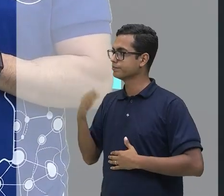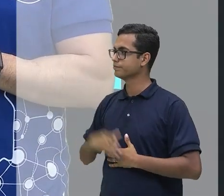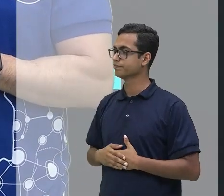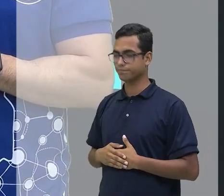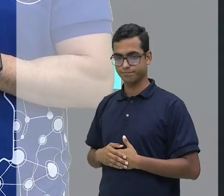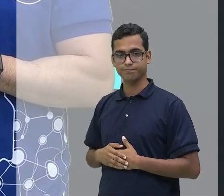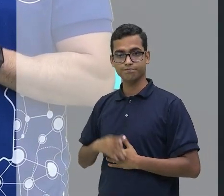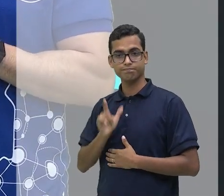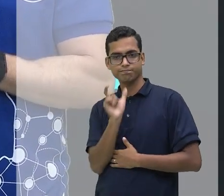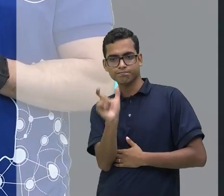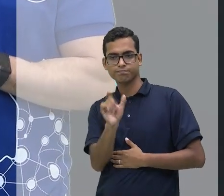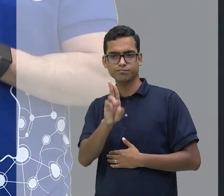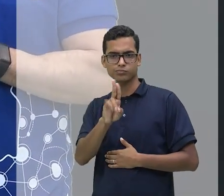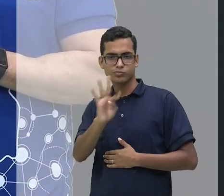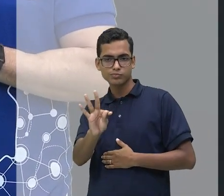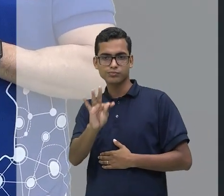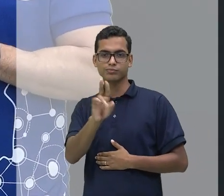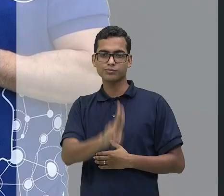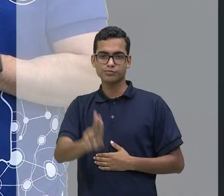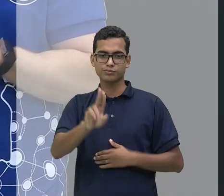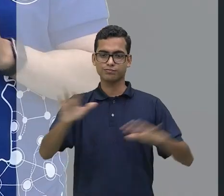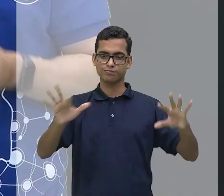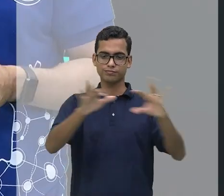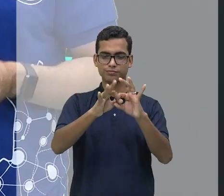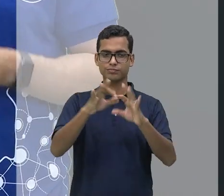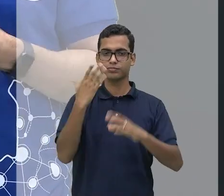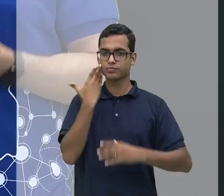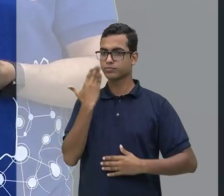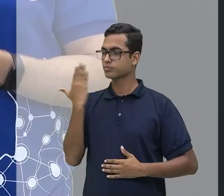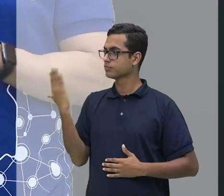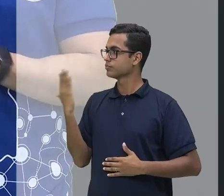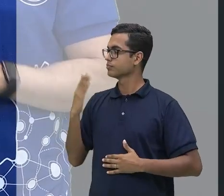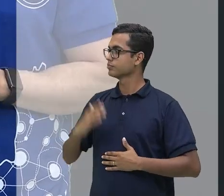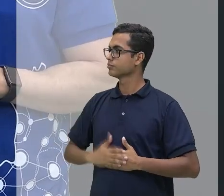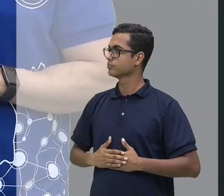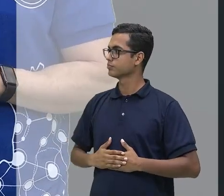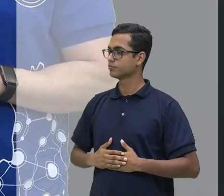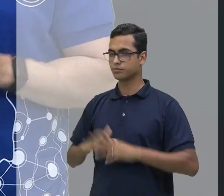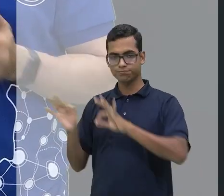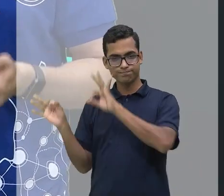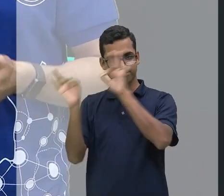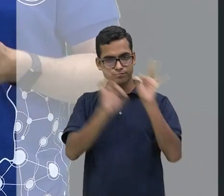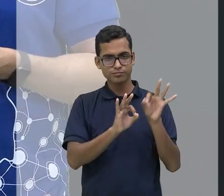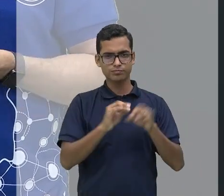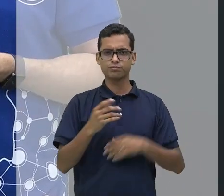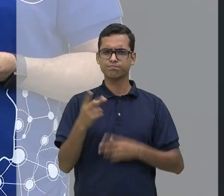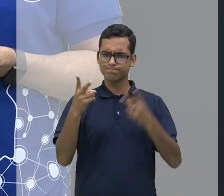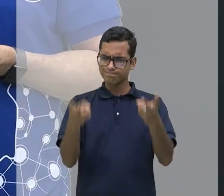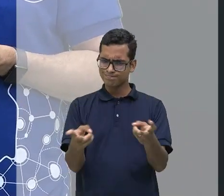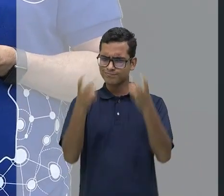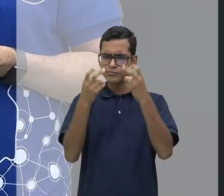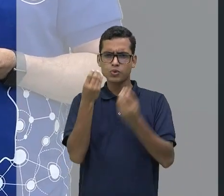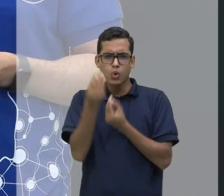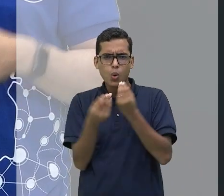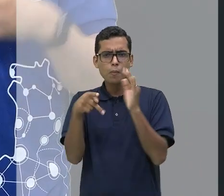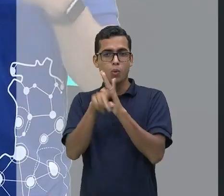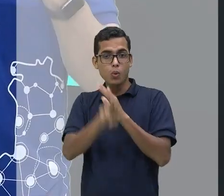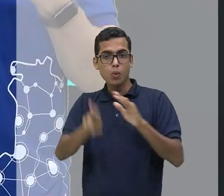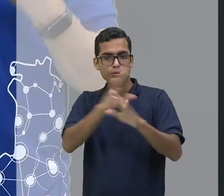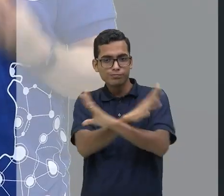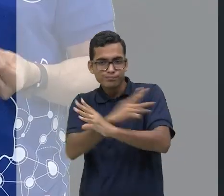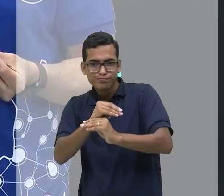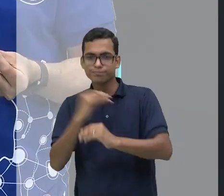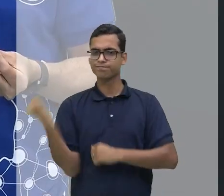ali, unhappy. He is rich, but unhappy. Ele é rico, porém infeliz. Perceberam a função da conjunção?